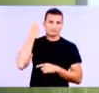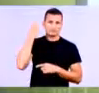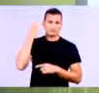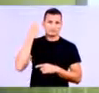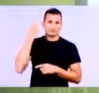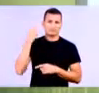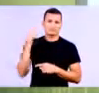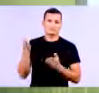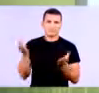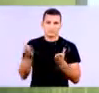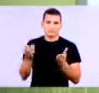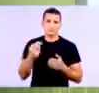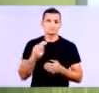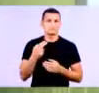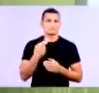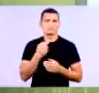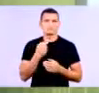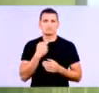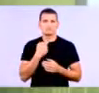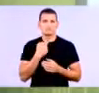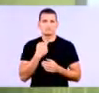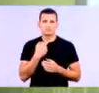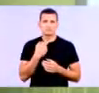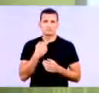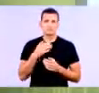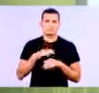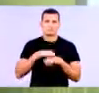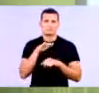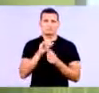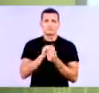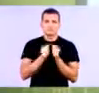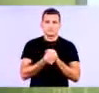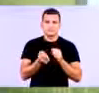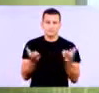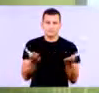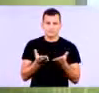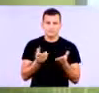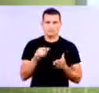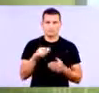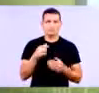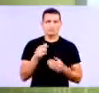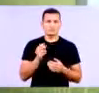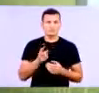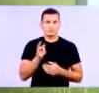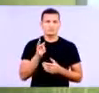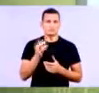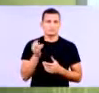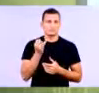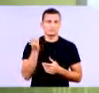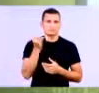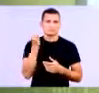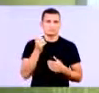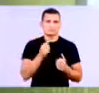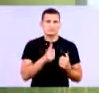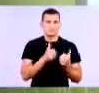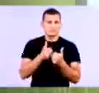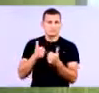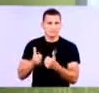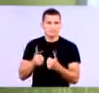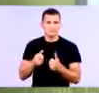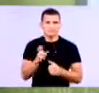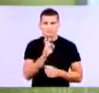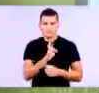a mais adequada hoje. Isso é importante fazer esse acompanhamento e esse monitoramento. E mais,